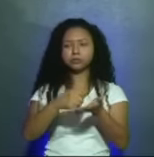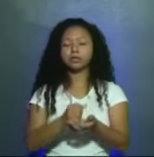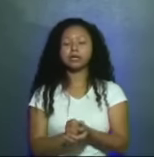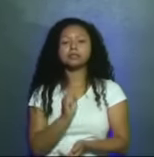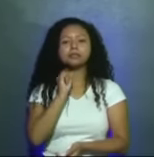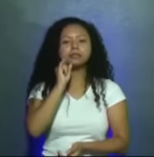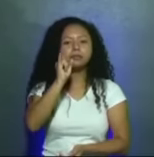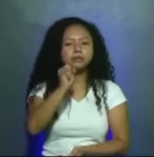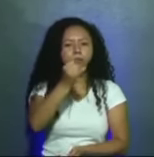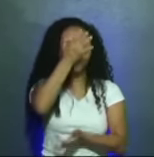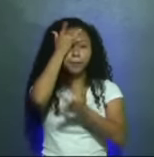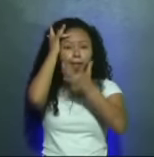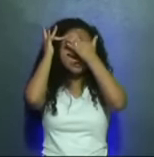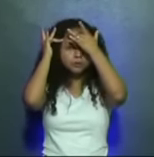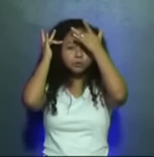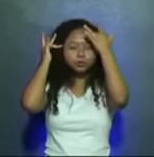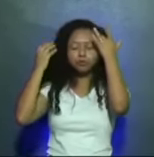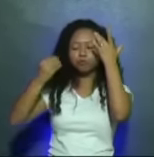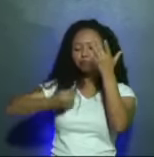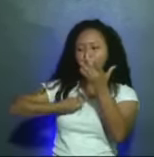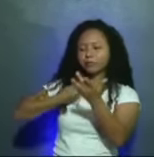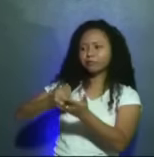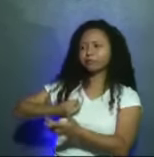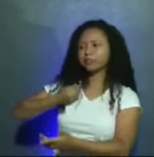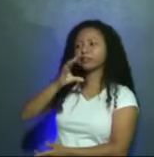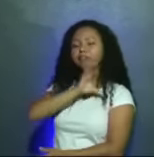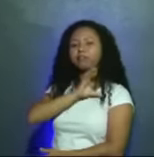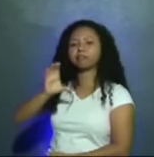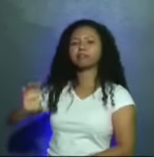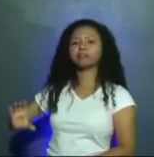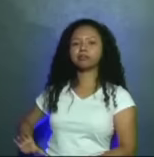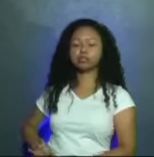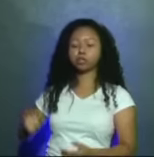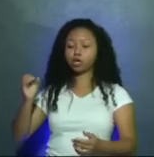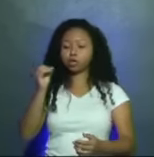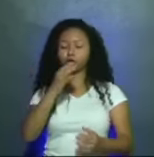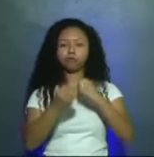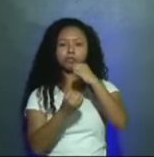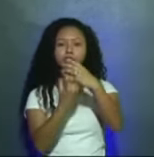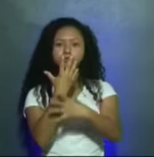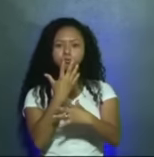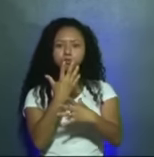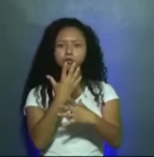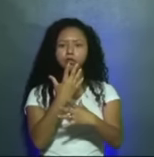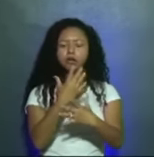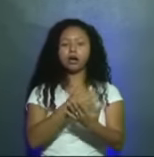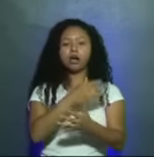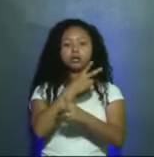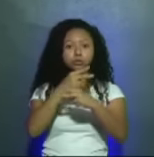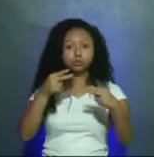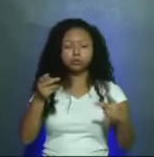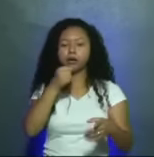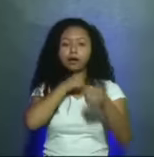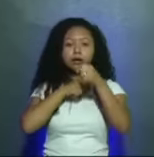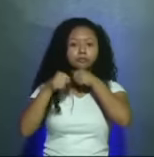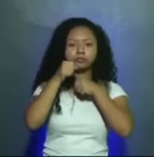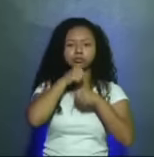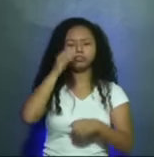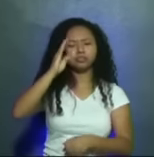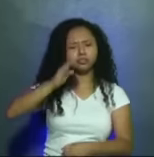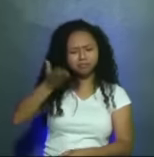em Cristo, é nova criação. As coisas antigas já passaram. Eis